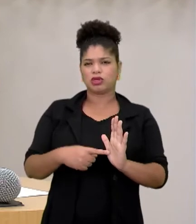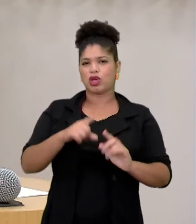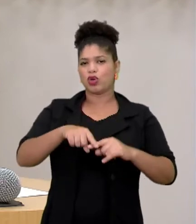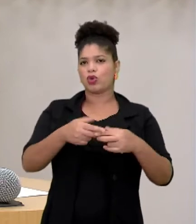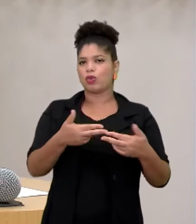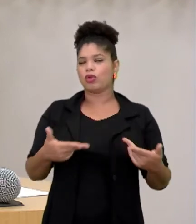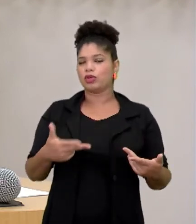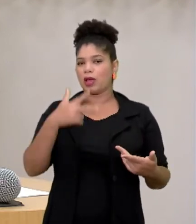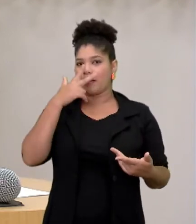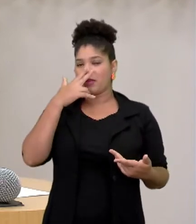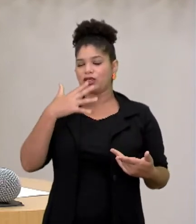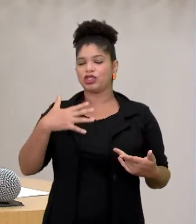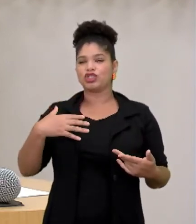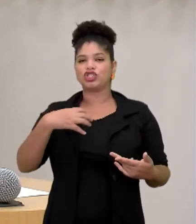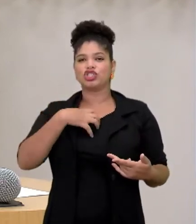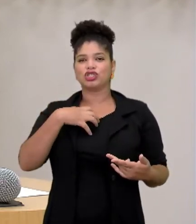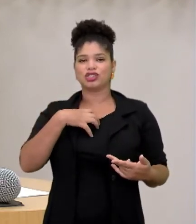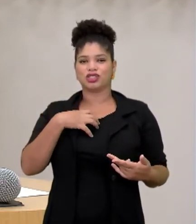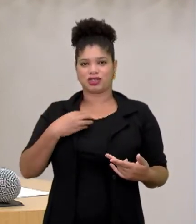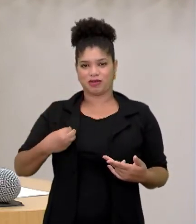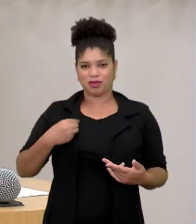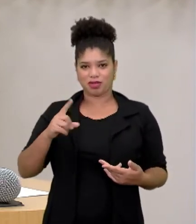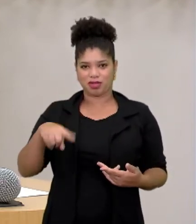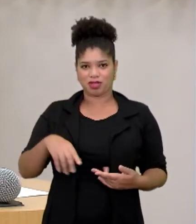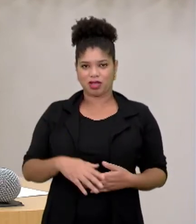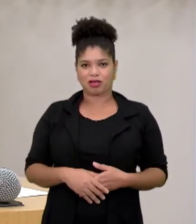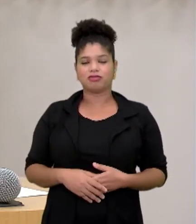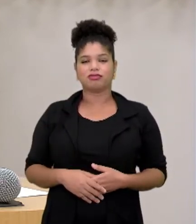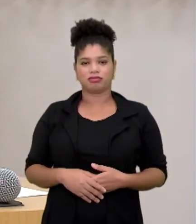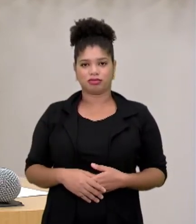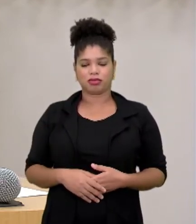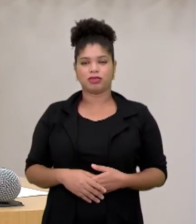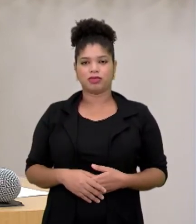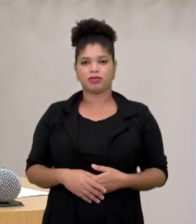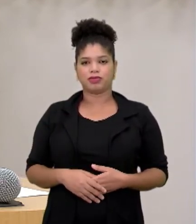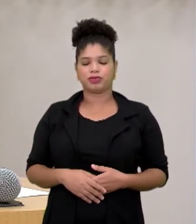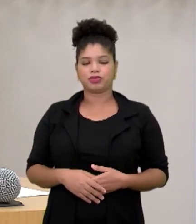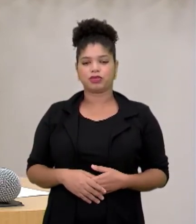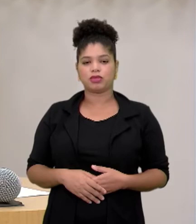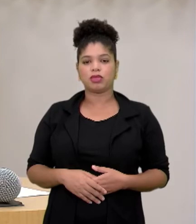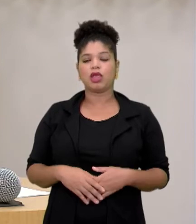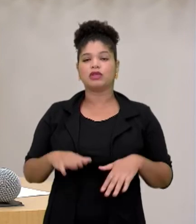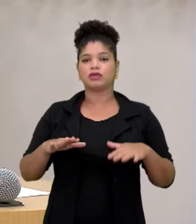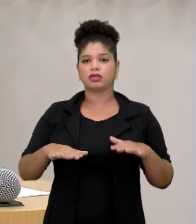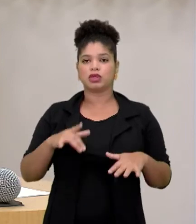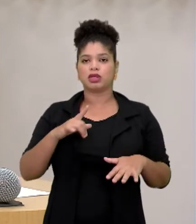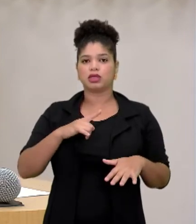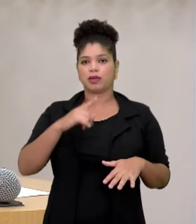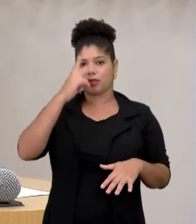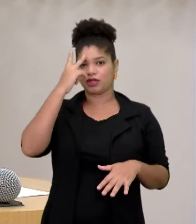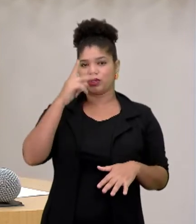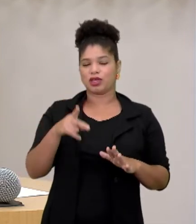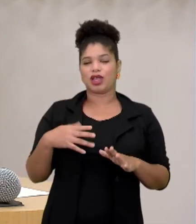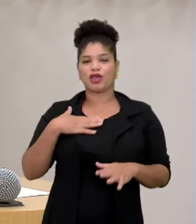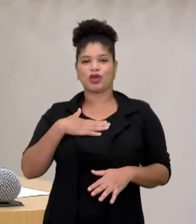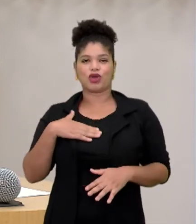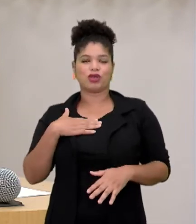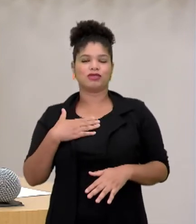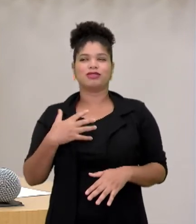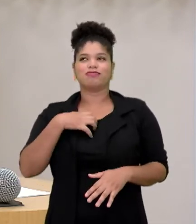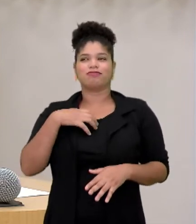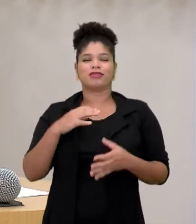querer vender um estilo de vida, né, através do seu produto. Olha, tenha tal coisa para pessoas despojadas, para pessoas